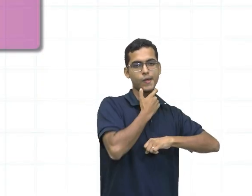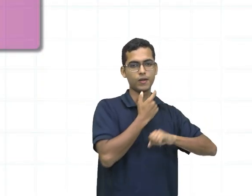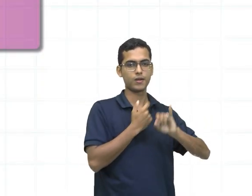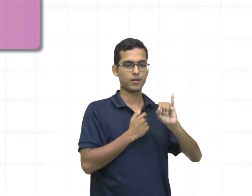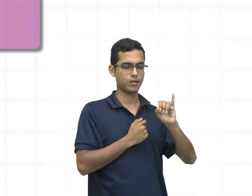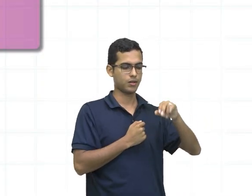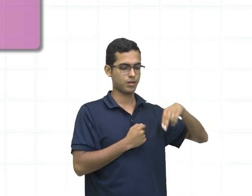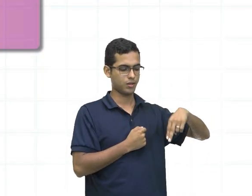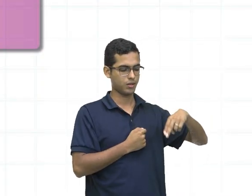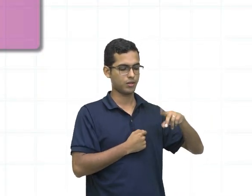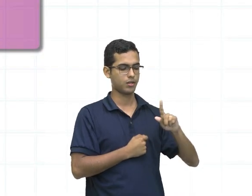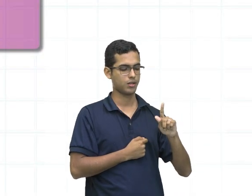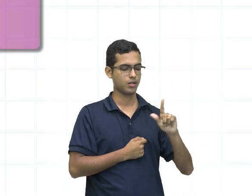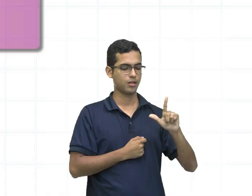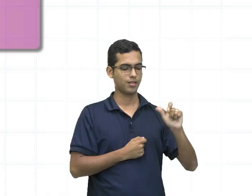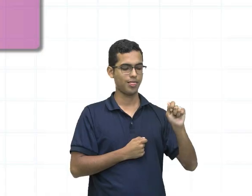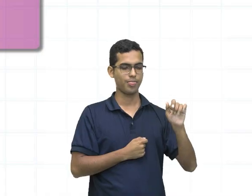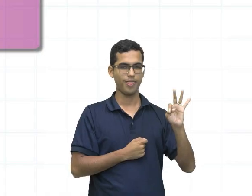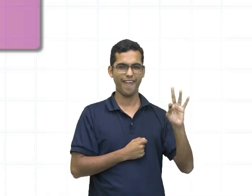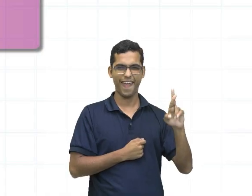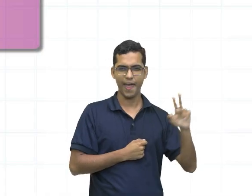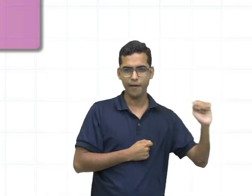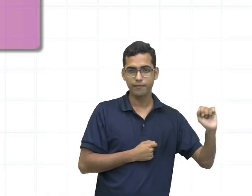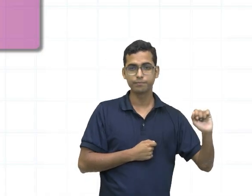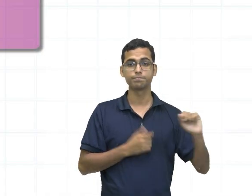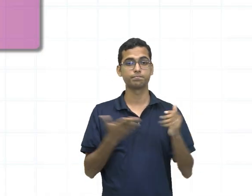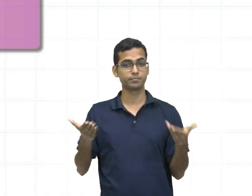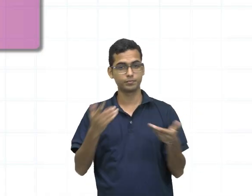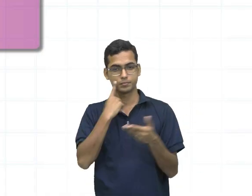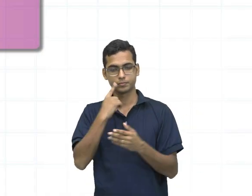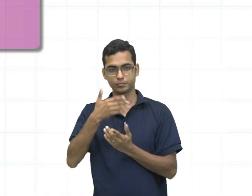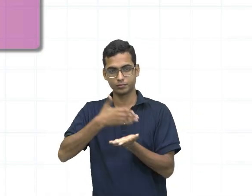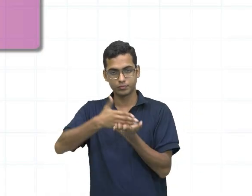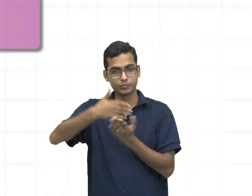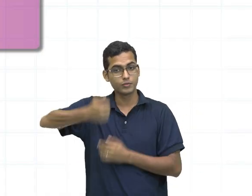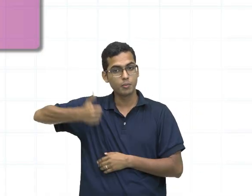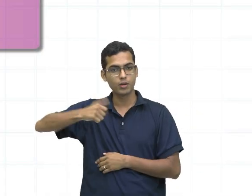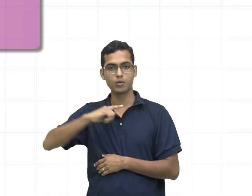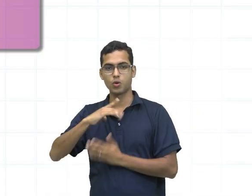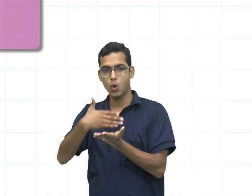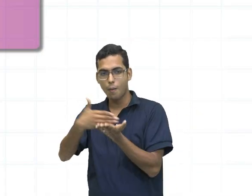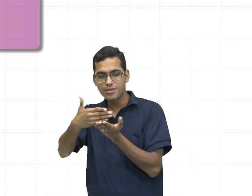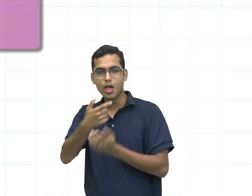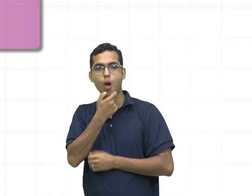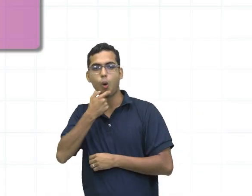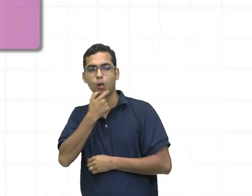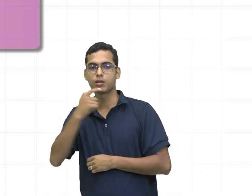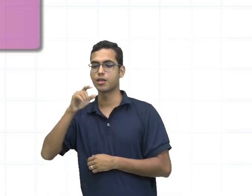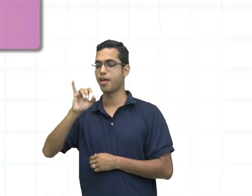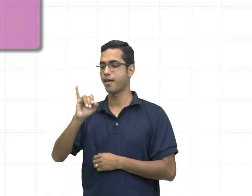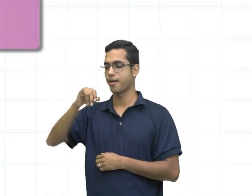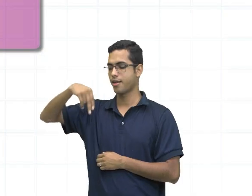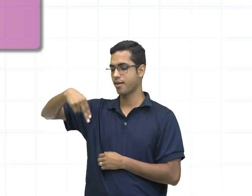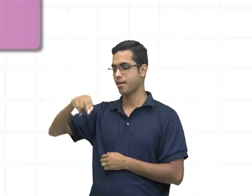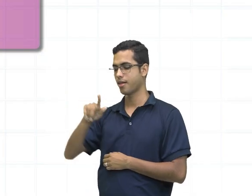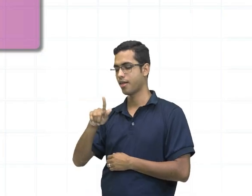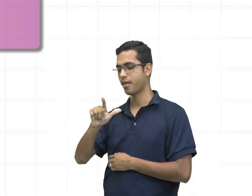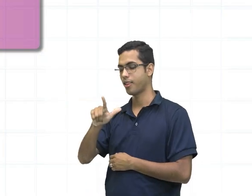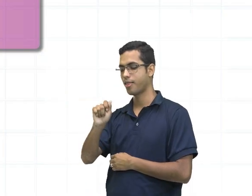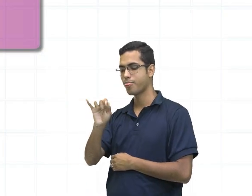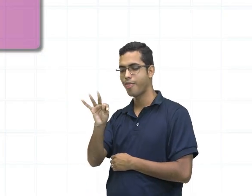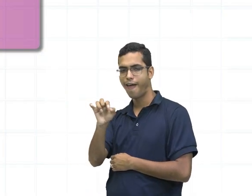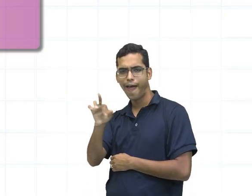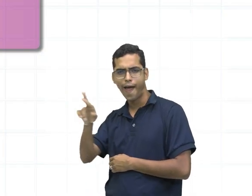Grã-Bretanha. Então, vamos ver aqui comigo onde é que está exatamente cada um deles. Então, aqui você tem, né,